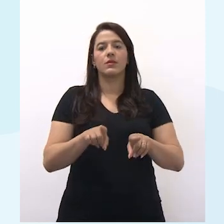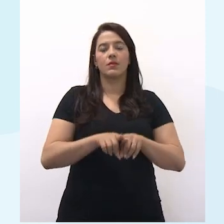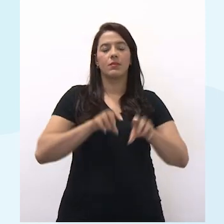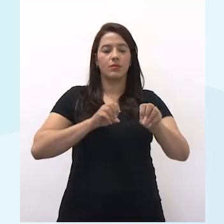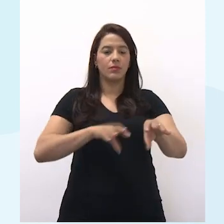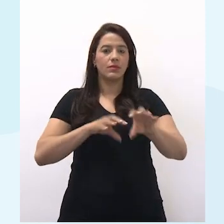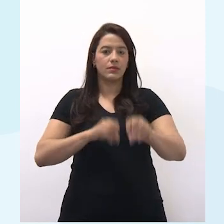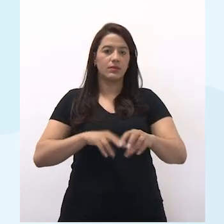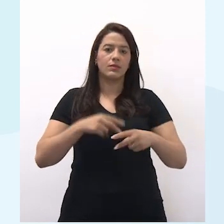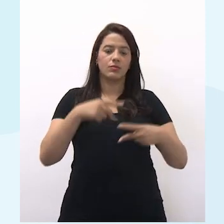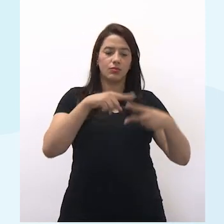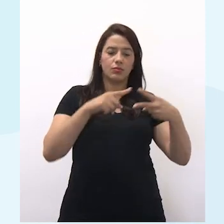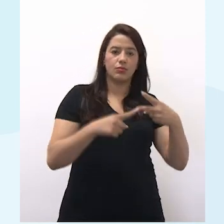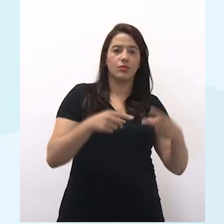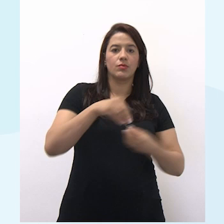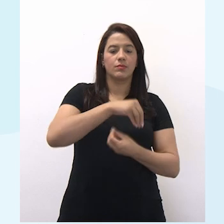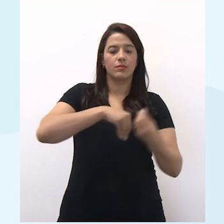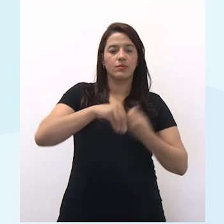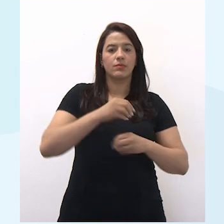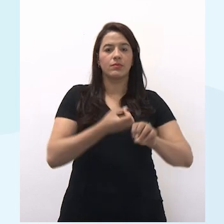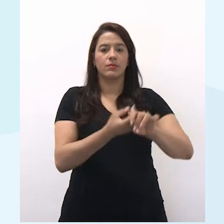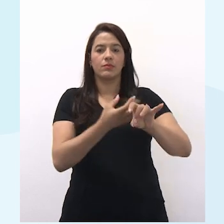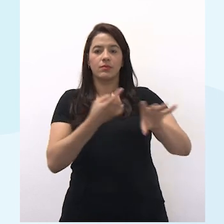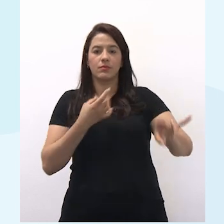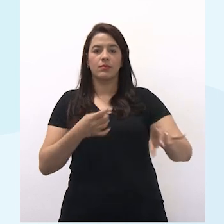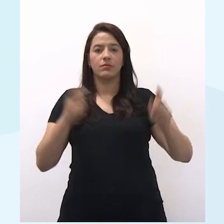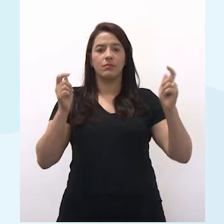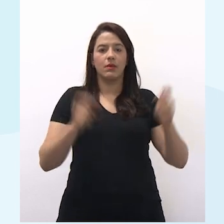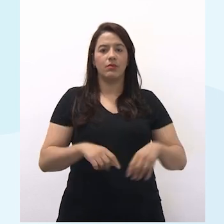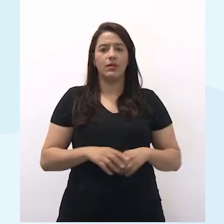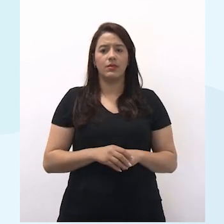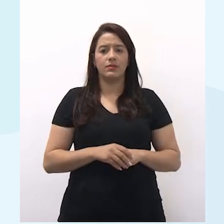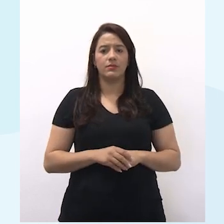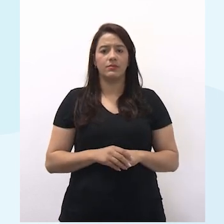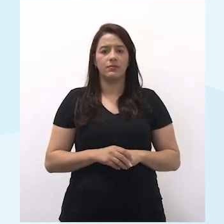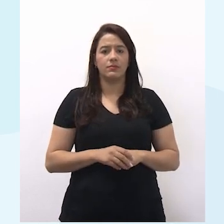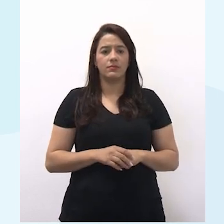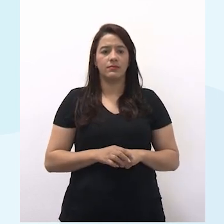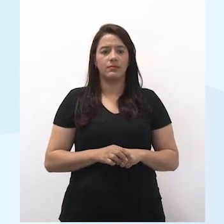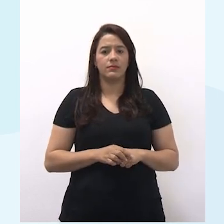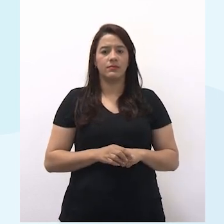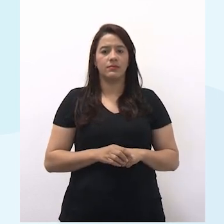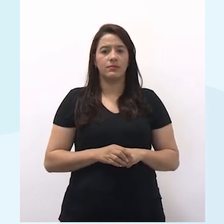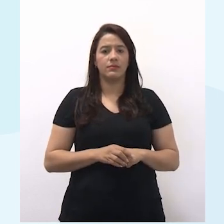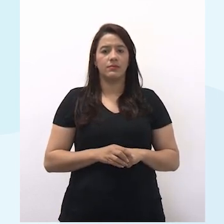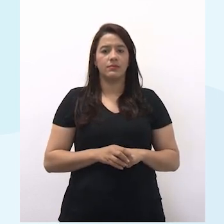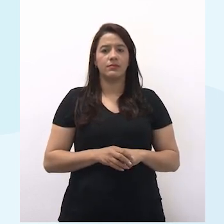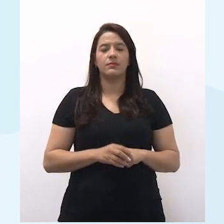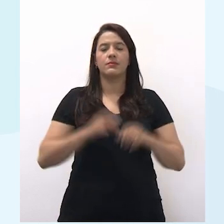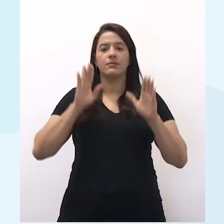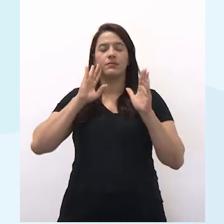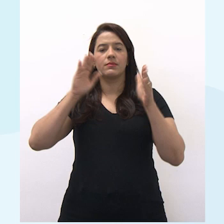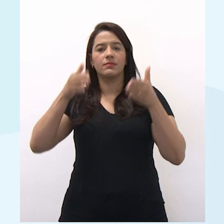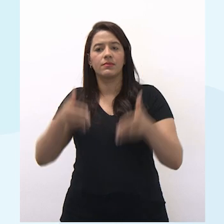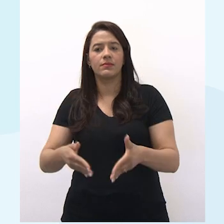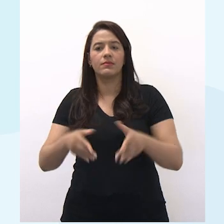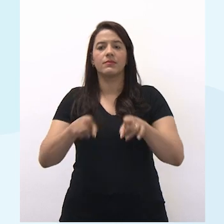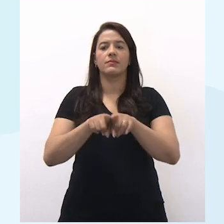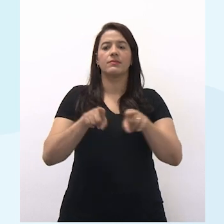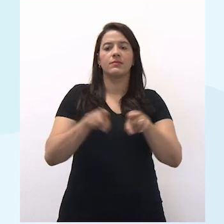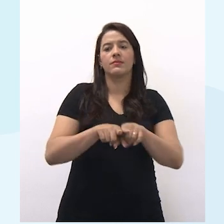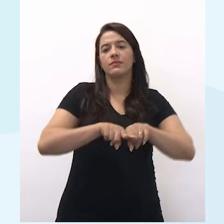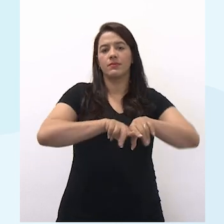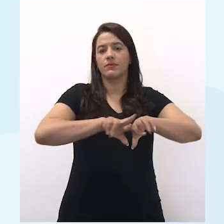que continua ainda e é muito importante, né? Nesse sentido, focando bastante aí também